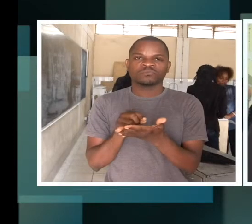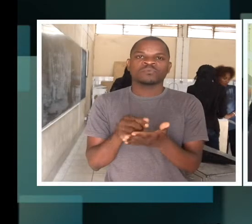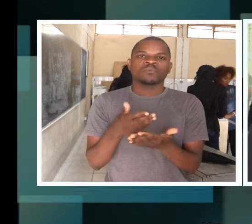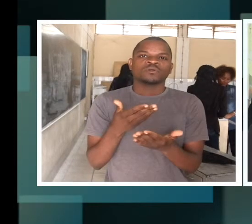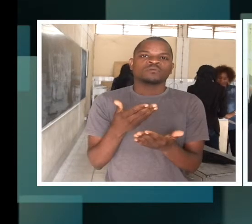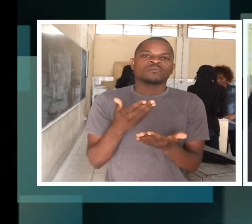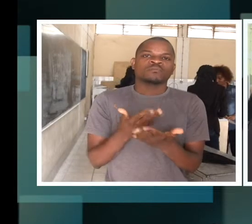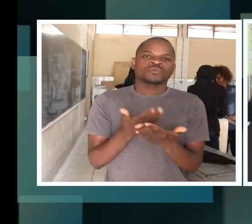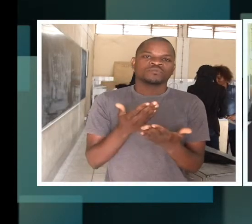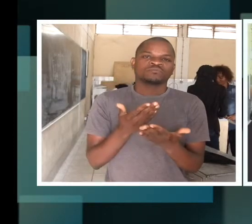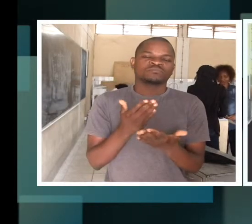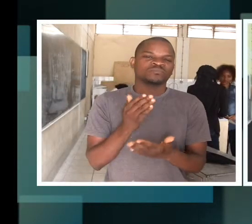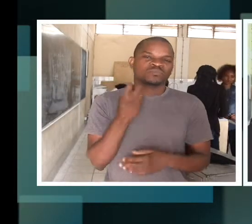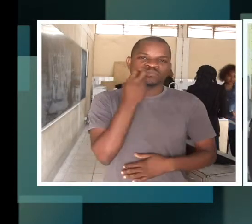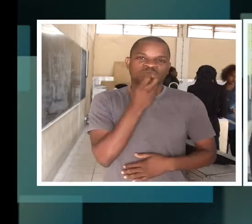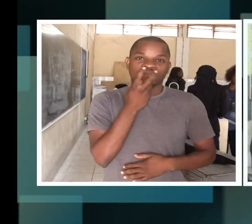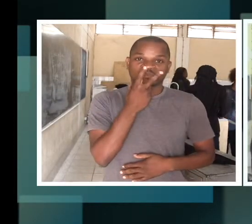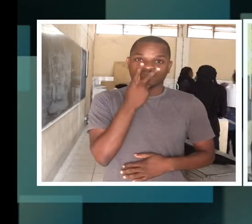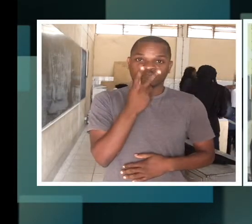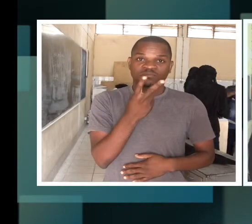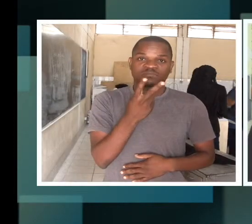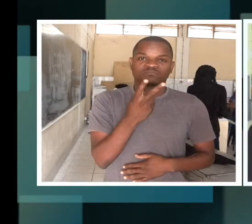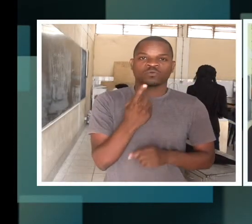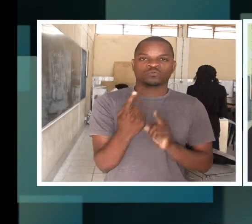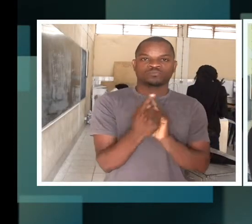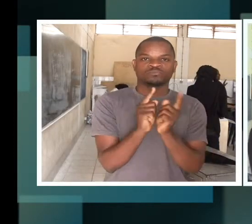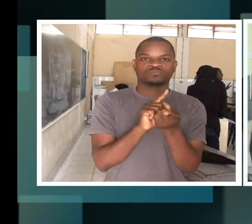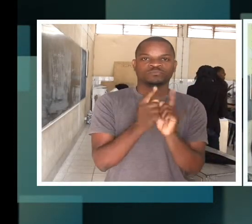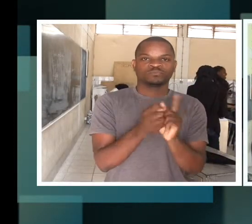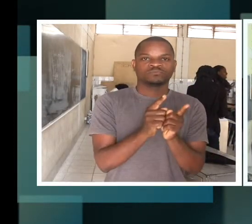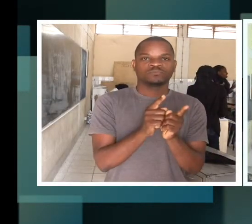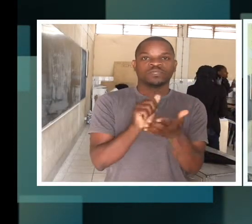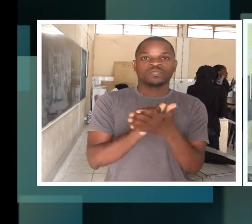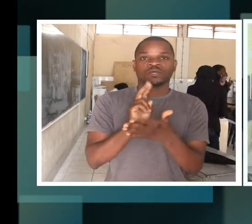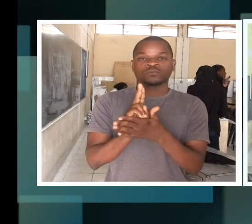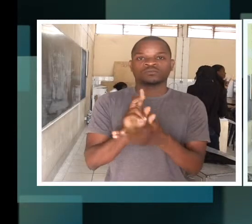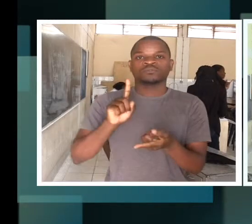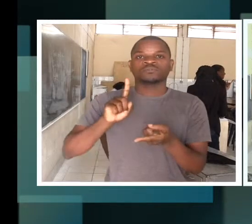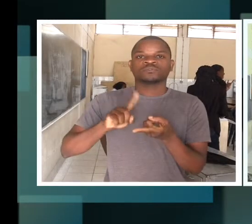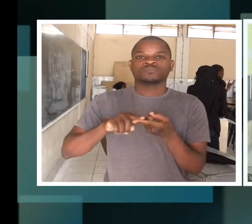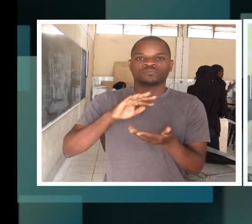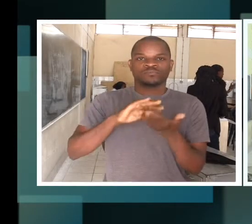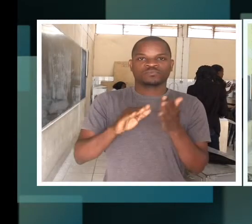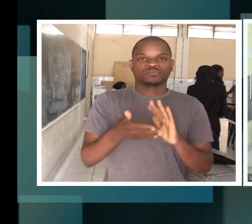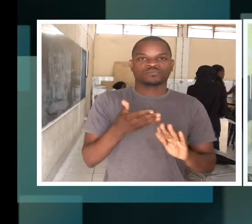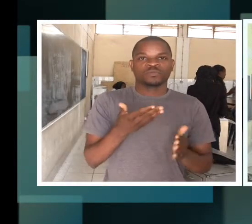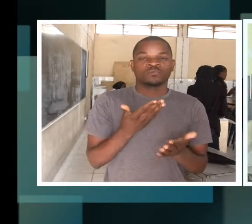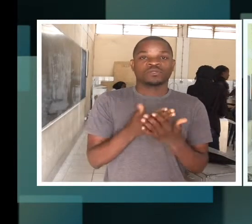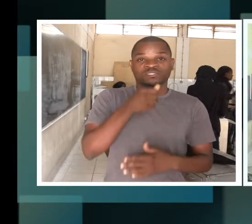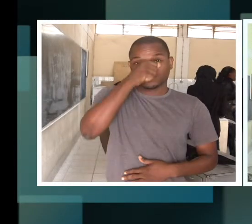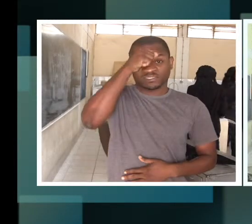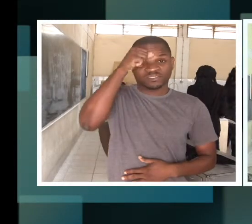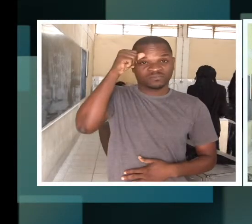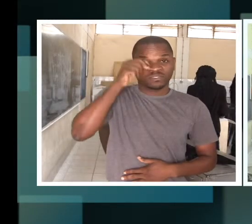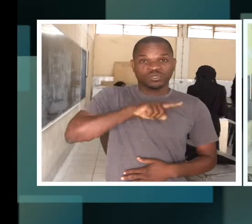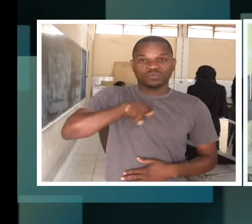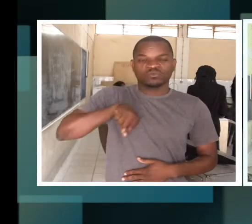escolas também. Procuramos nos achegar, tanto dos alunos, tanto dos professores, porque